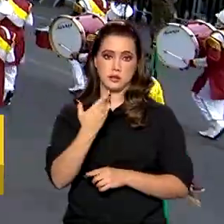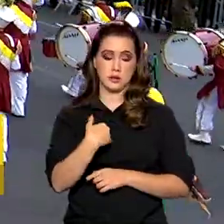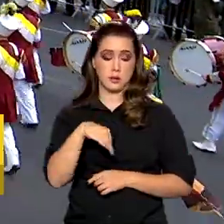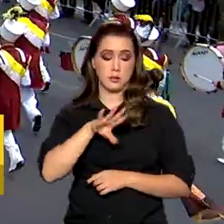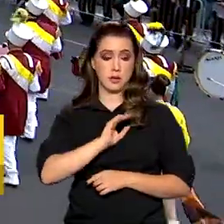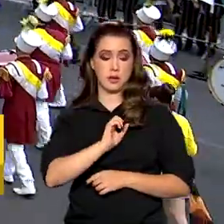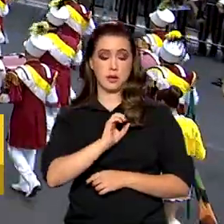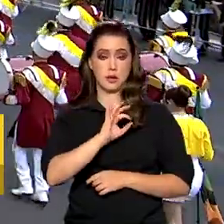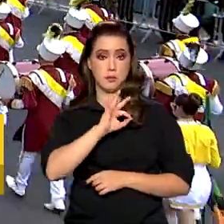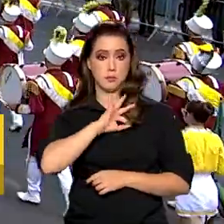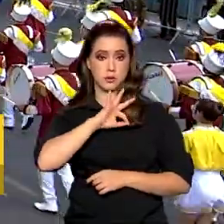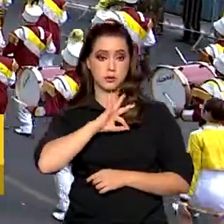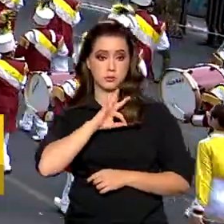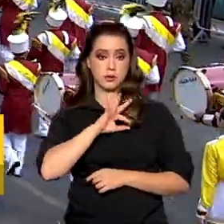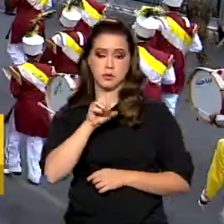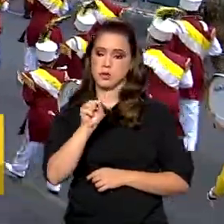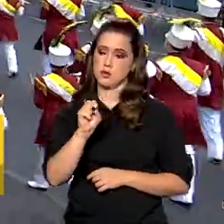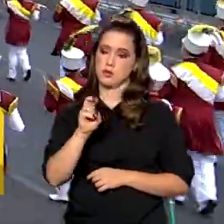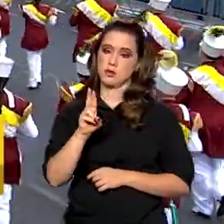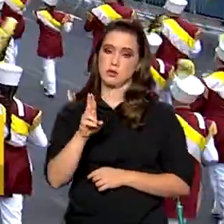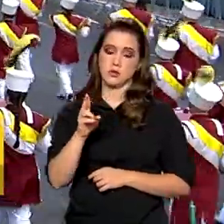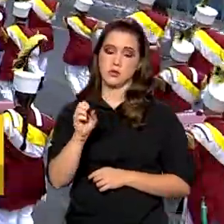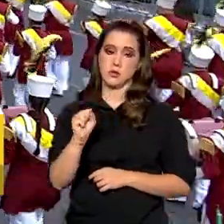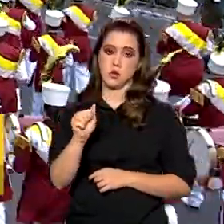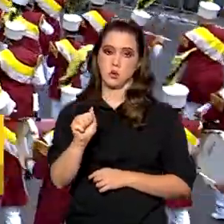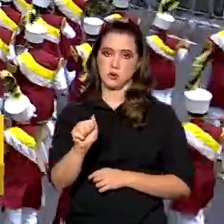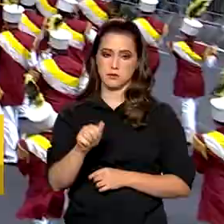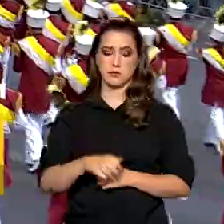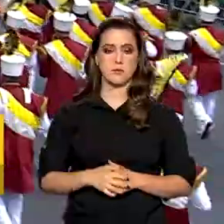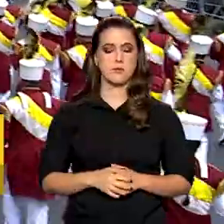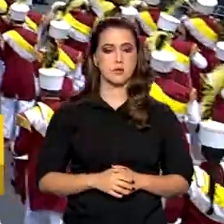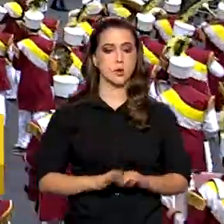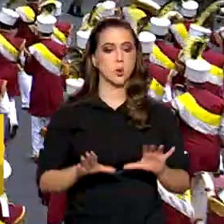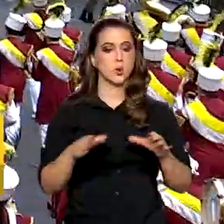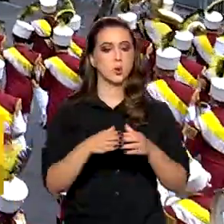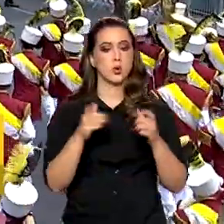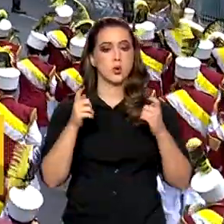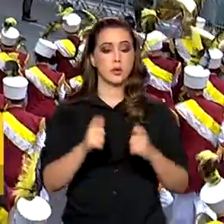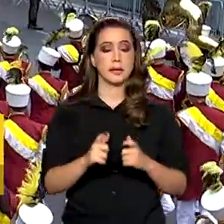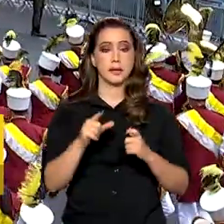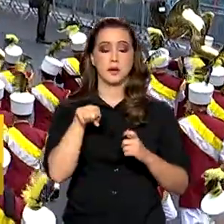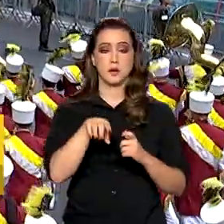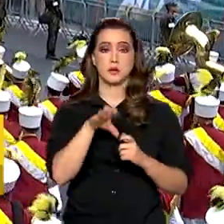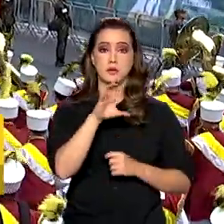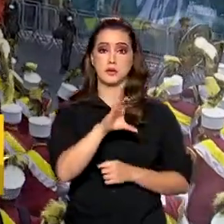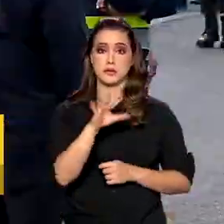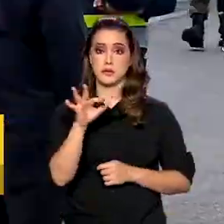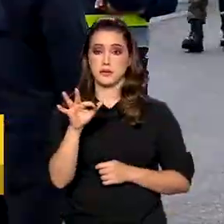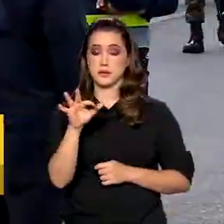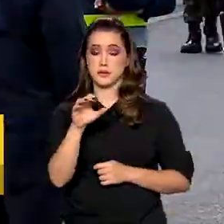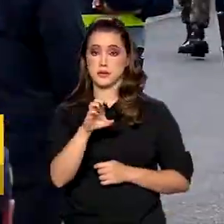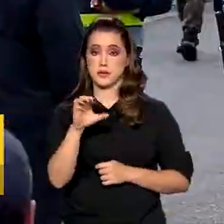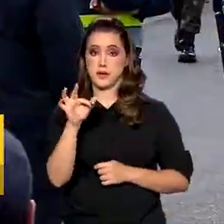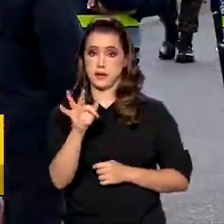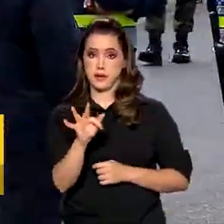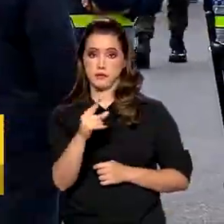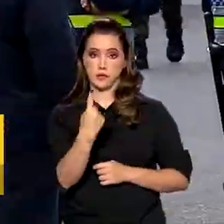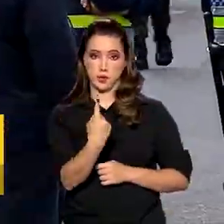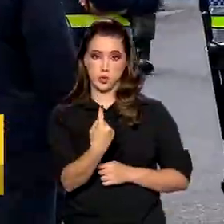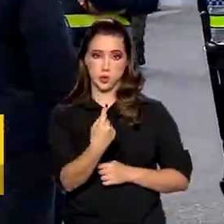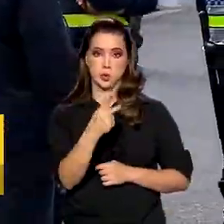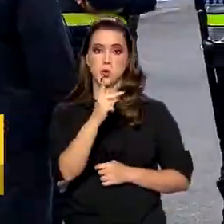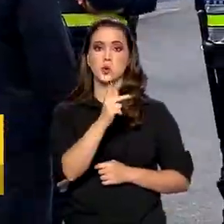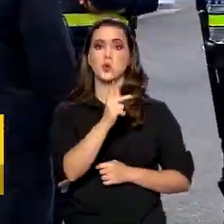Matos, diretor disciplinar. O Centro Ensino Fundamental 1 do Paranoá, localizado no antigo Paranoá